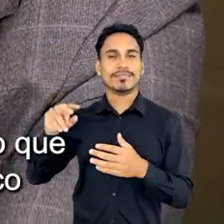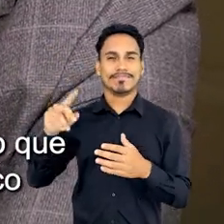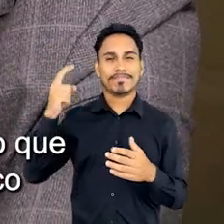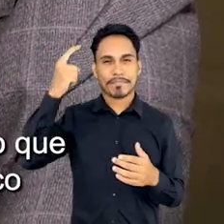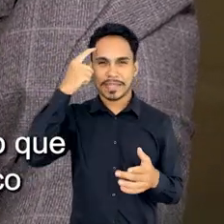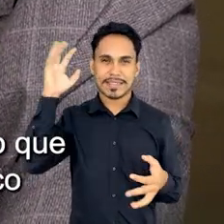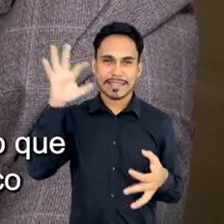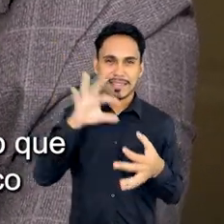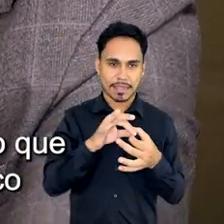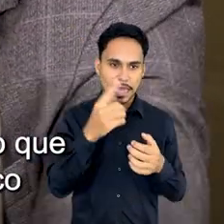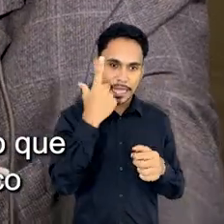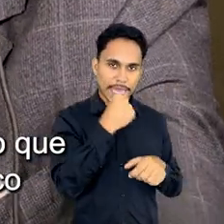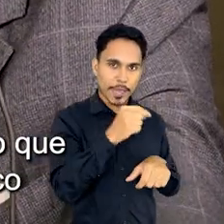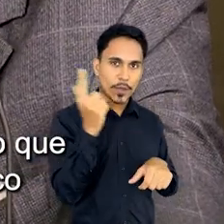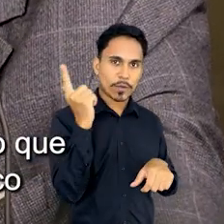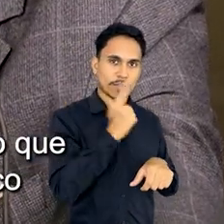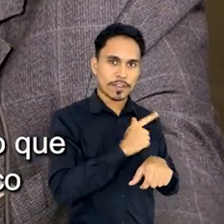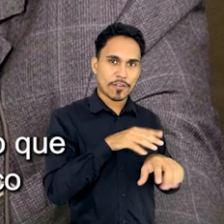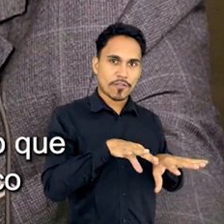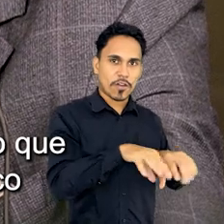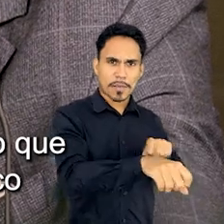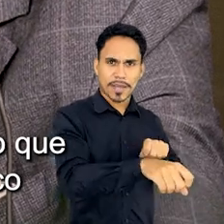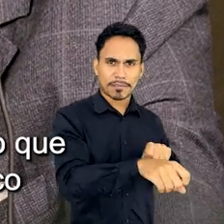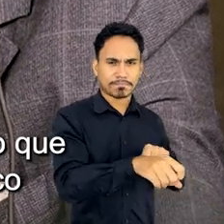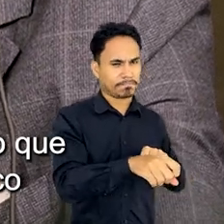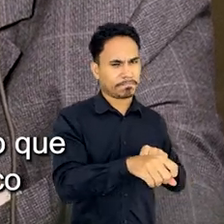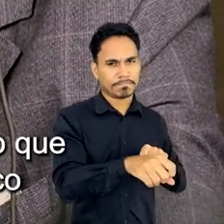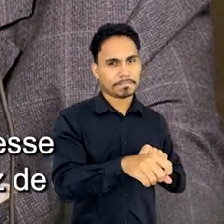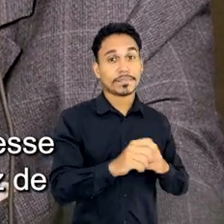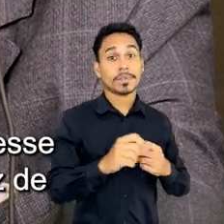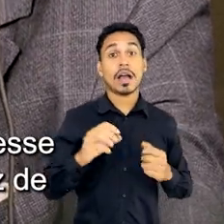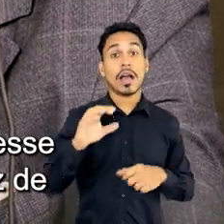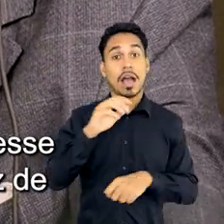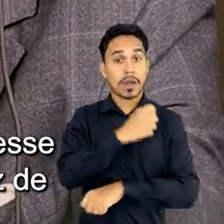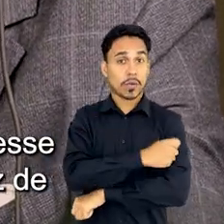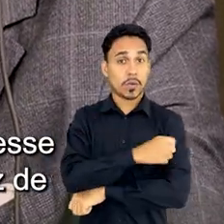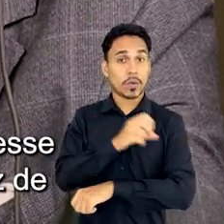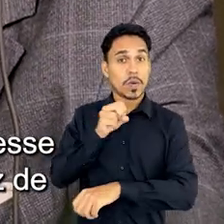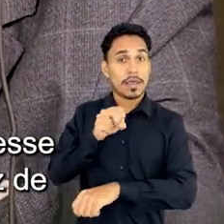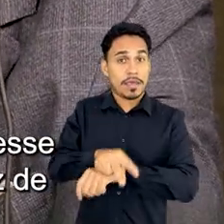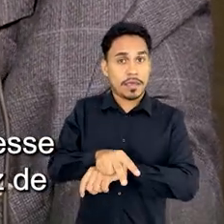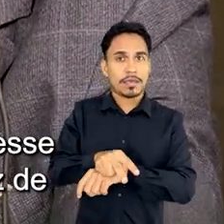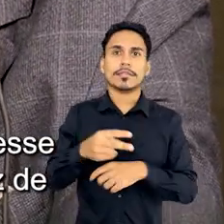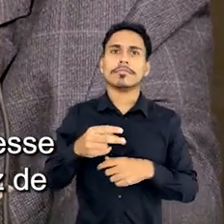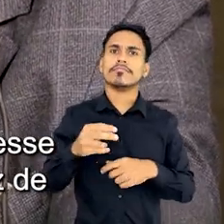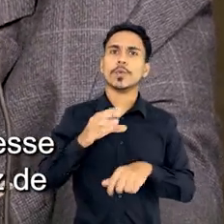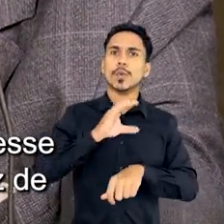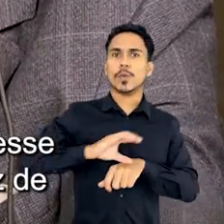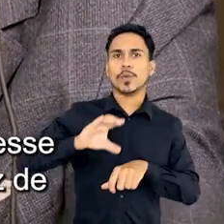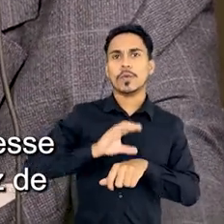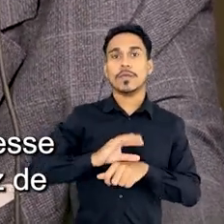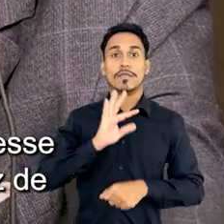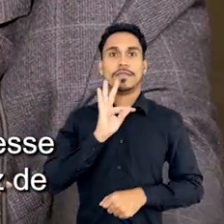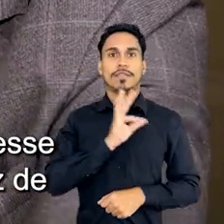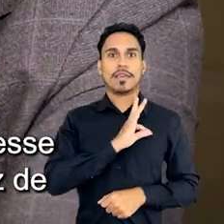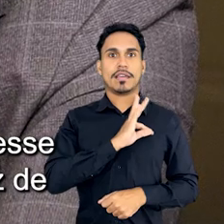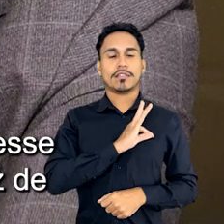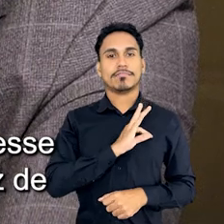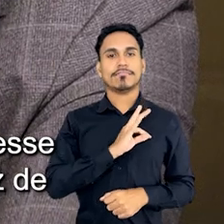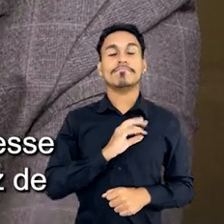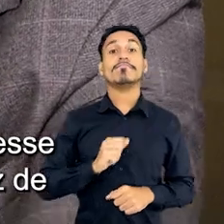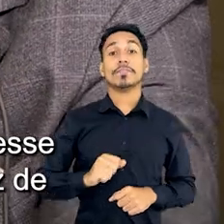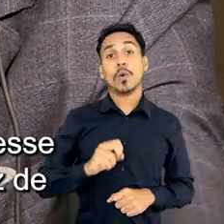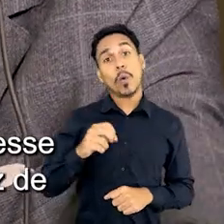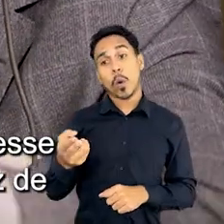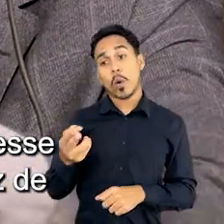quem consegue se formar uma aluno que entra na Instituição para fazer um curso técnico e deseja fazer um curso superior o êxito para esse é entrar no curso